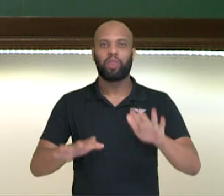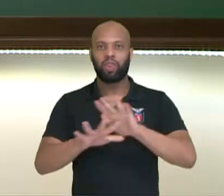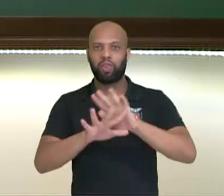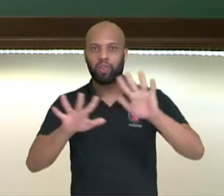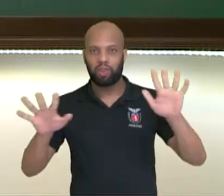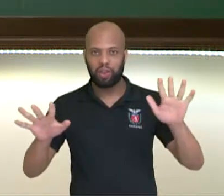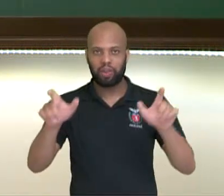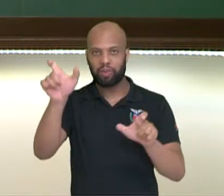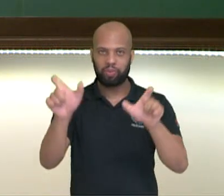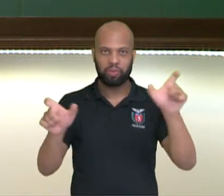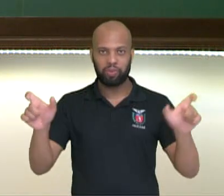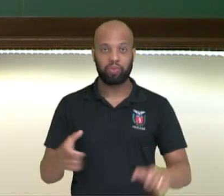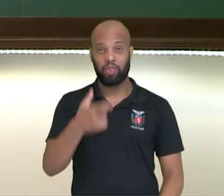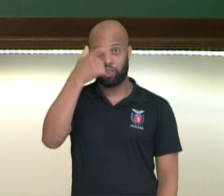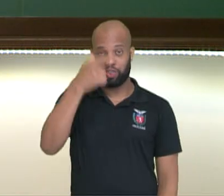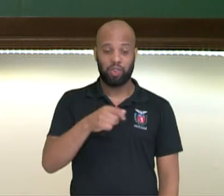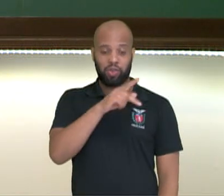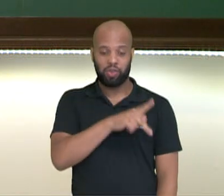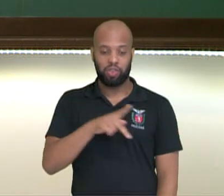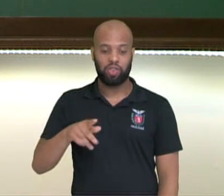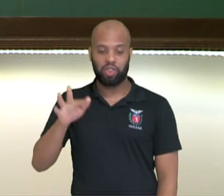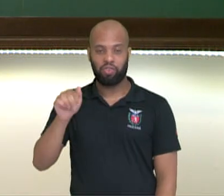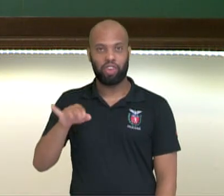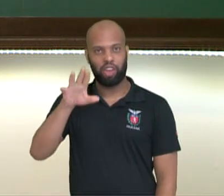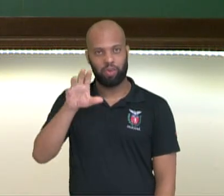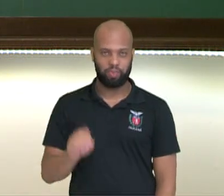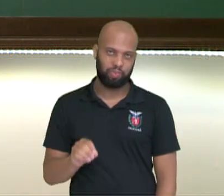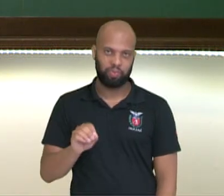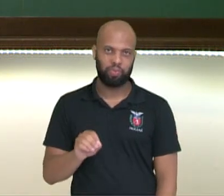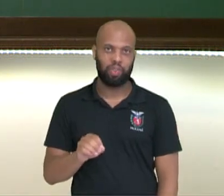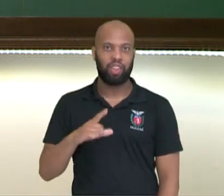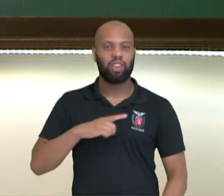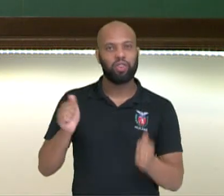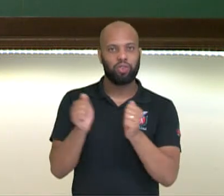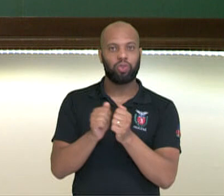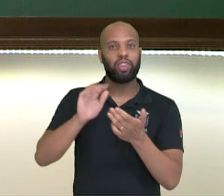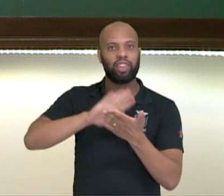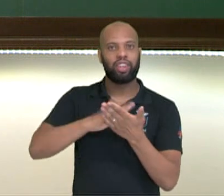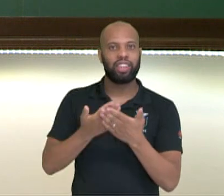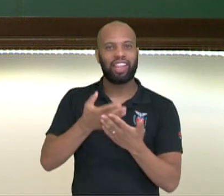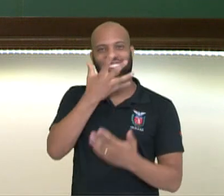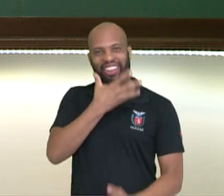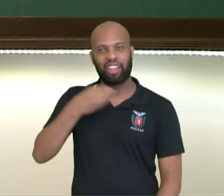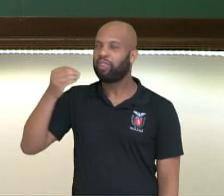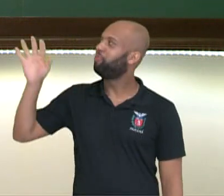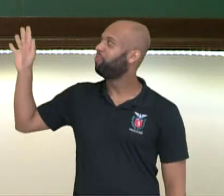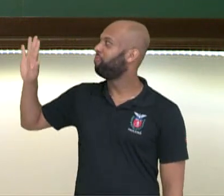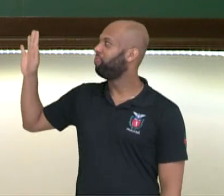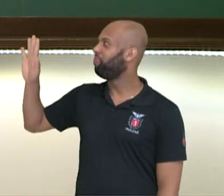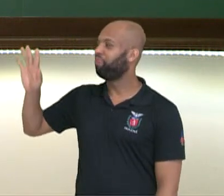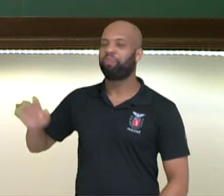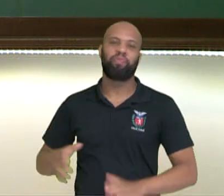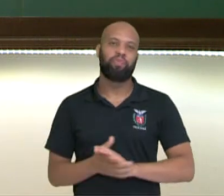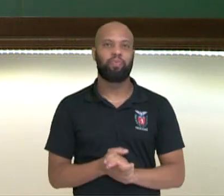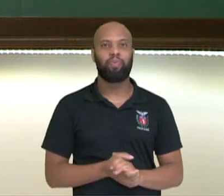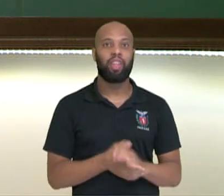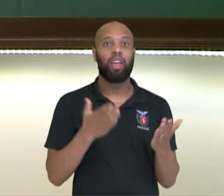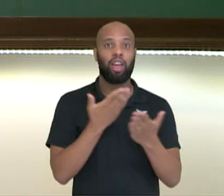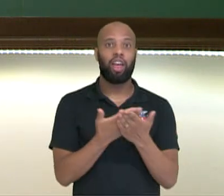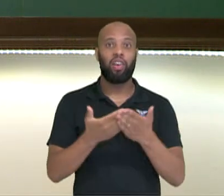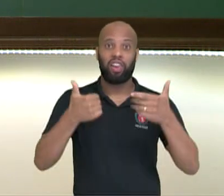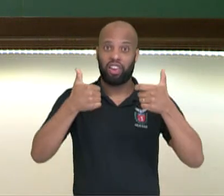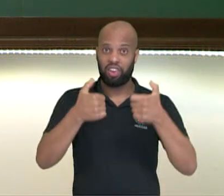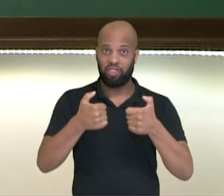Olá, gente. É o professor Fábio que vos fala. Aqui ao meu lado, o Natan, o intérprete. A aula de física hoje